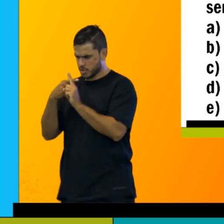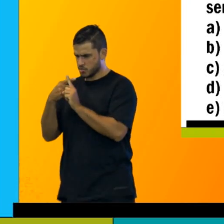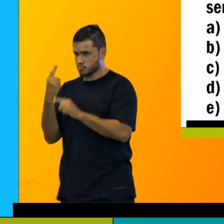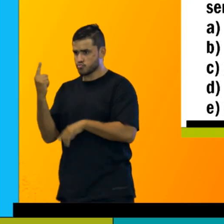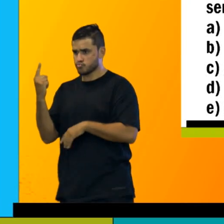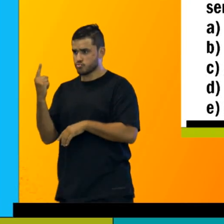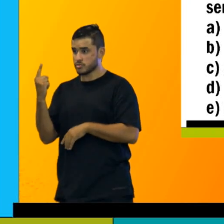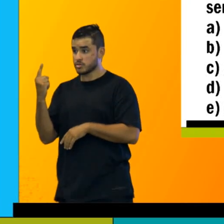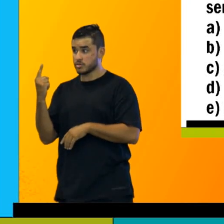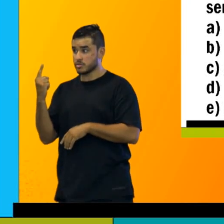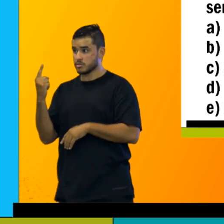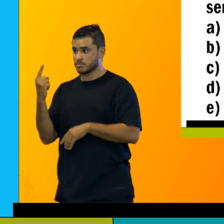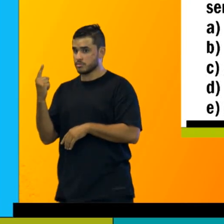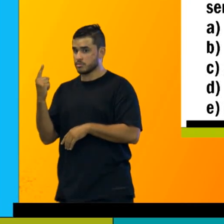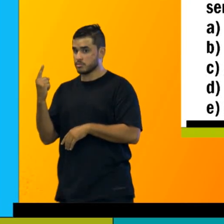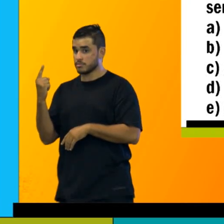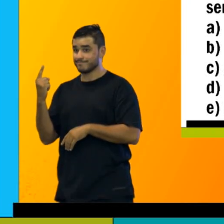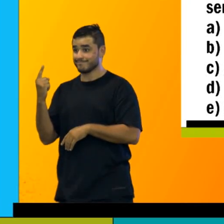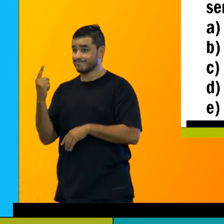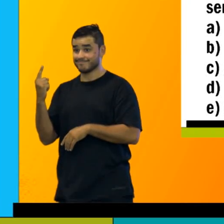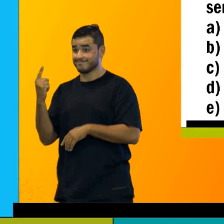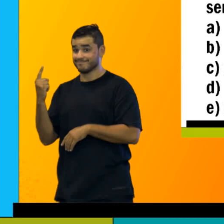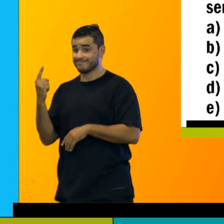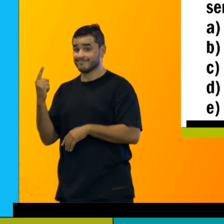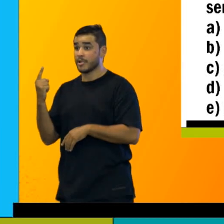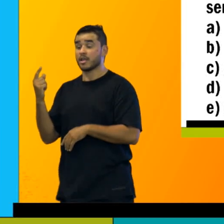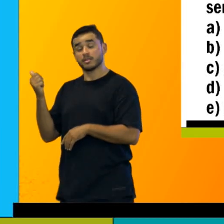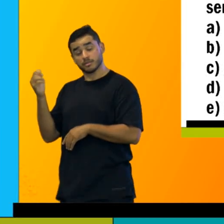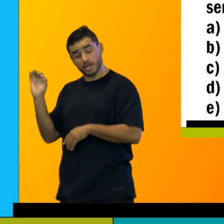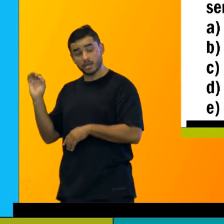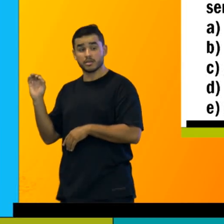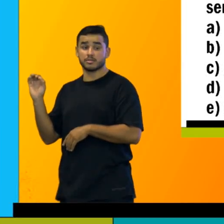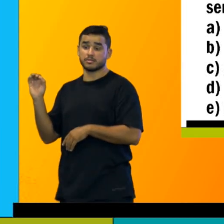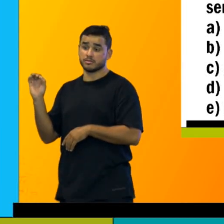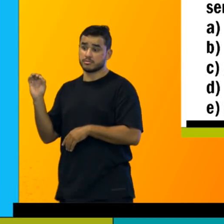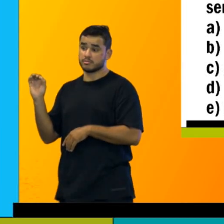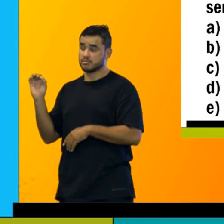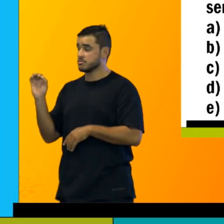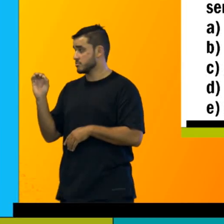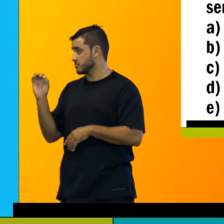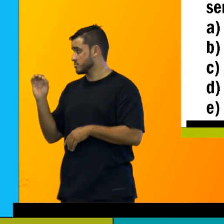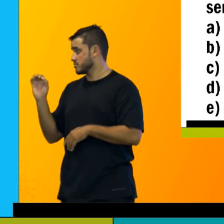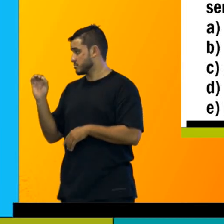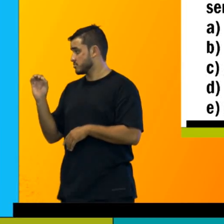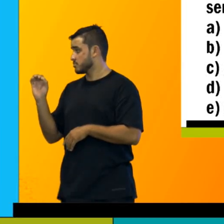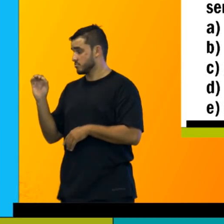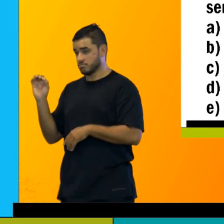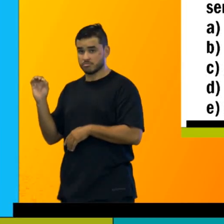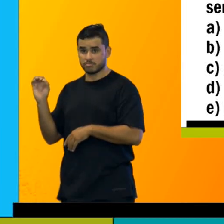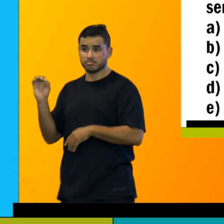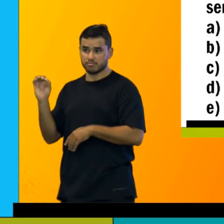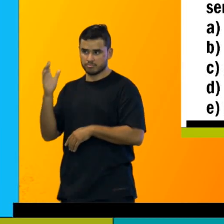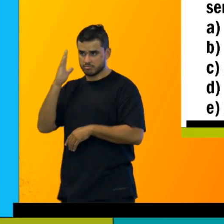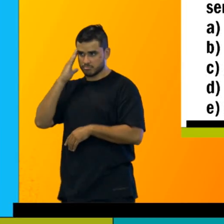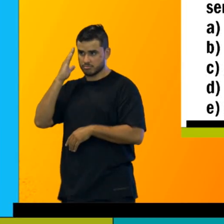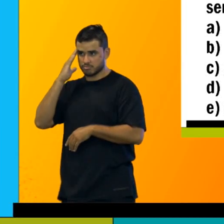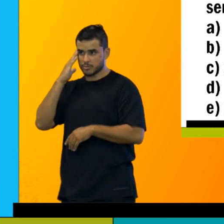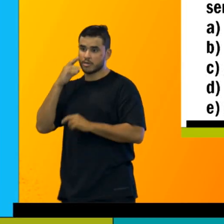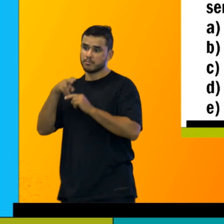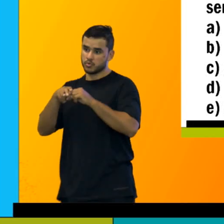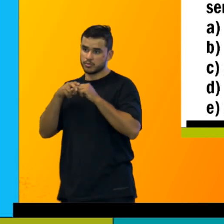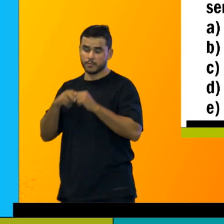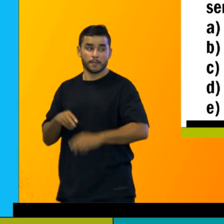mais 1 dá 2, dá? Não, porque é binário. Quanto é que dá 1 mais 1? 10. Que é o 1 e o 0. Então tá aí,